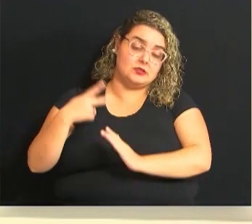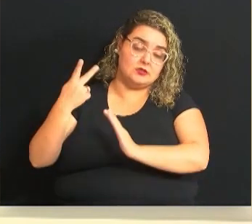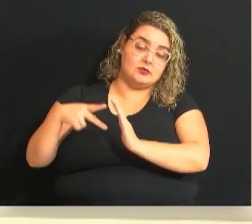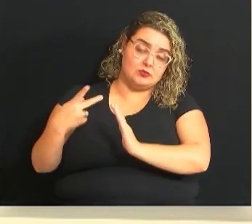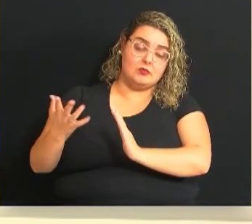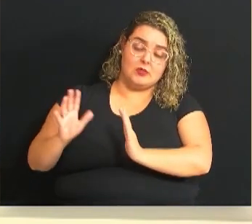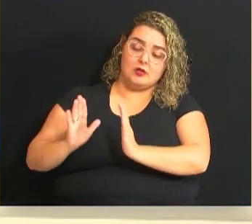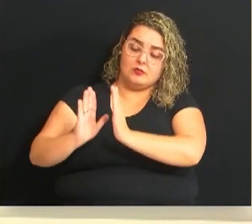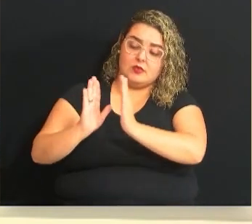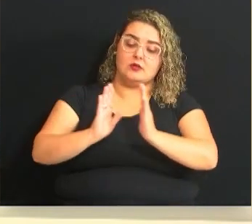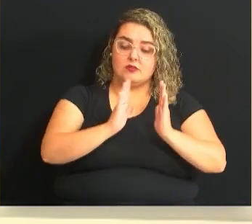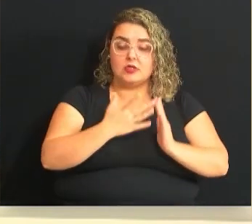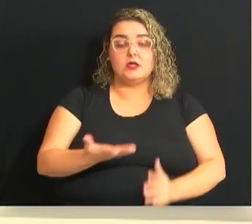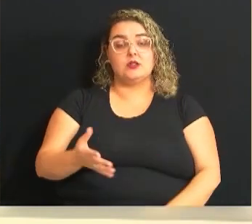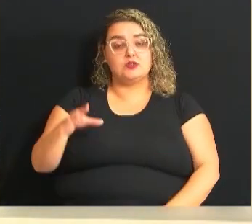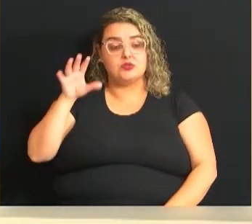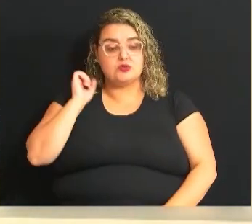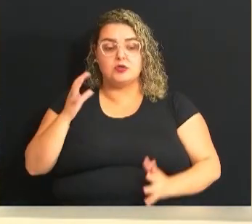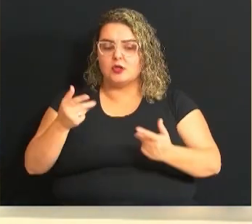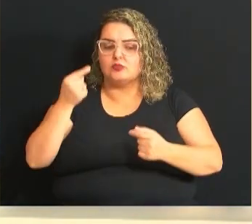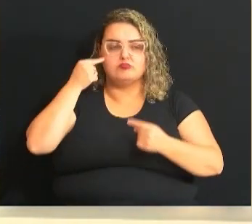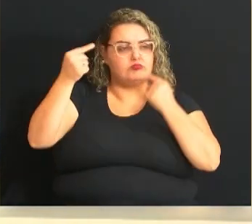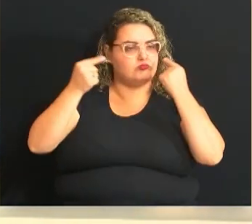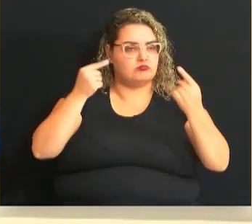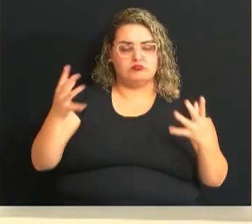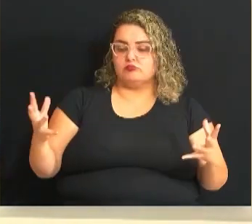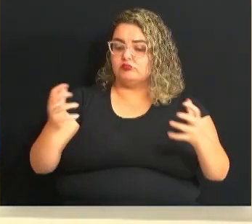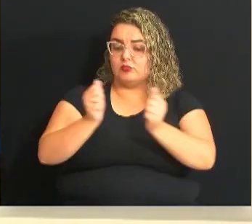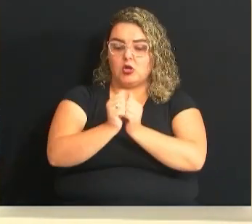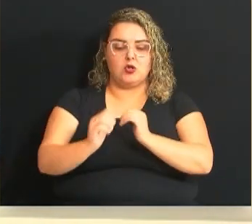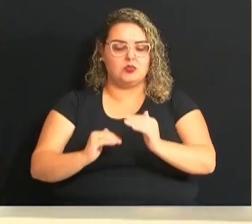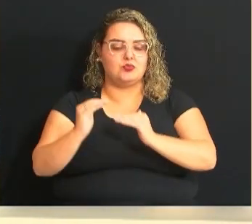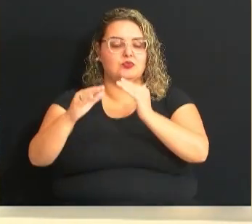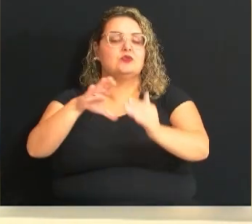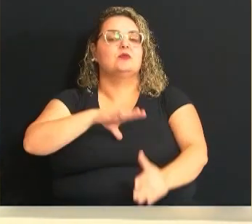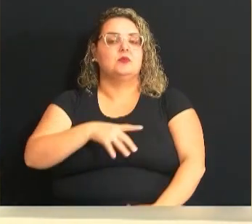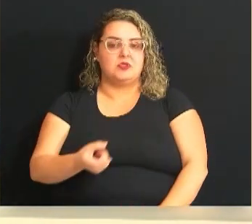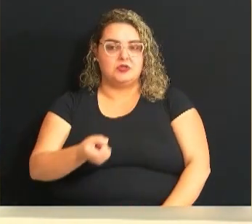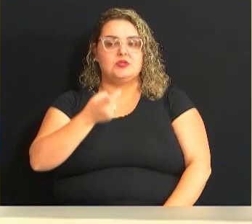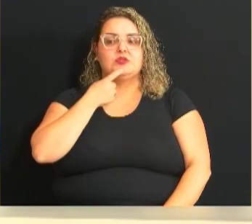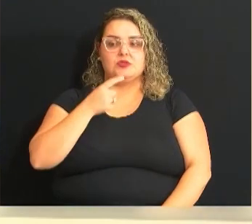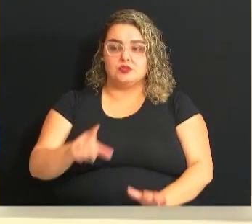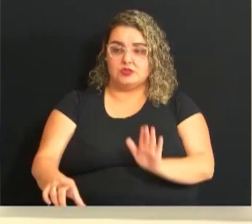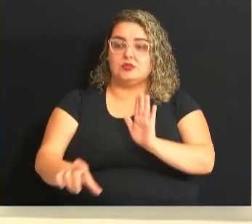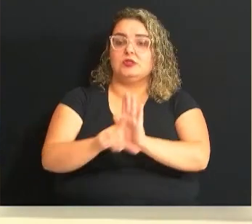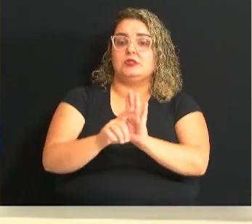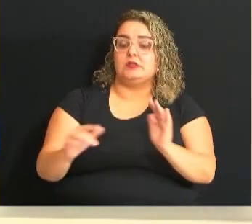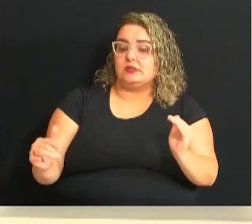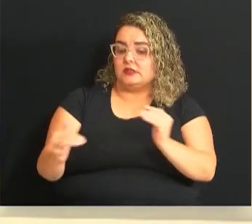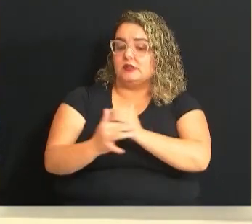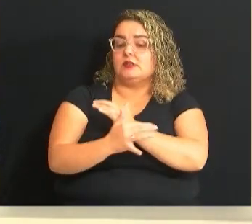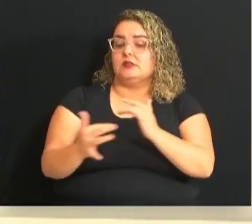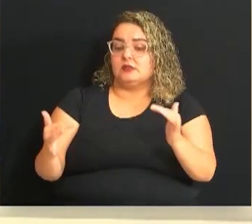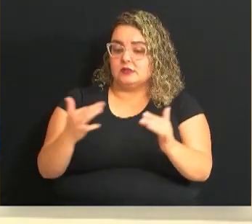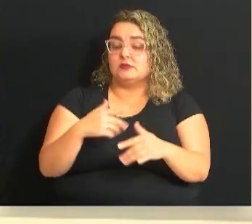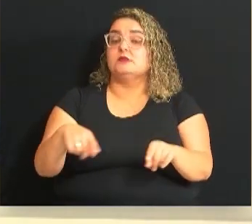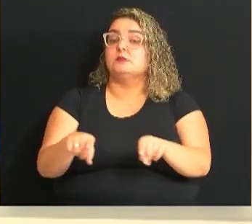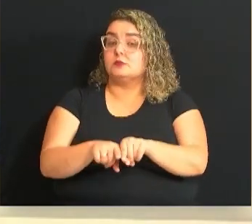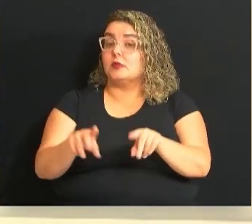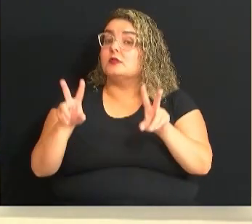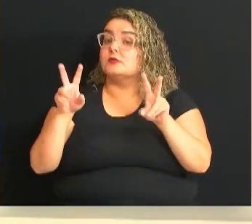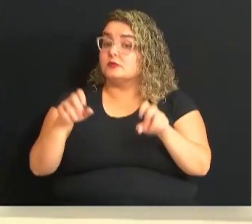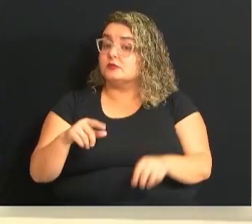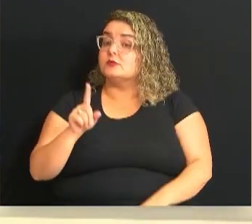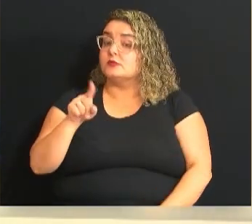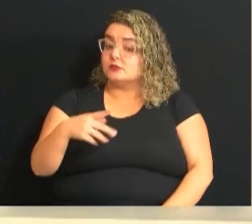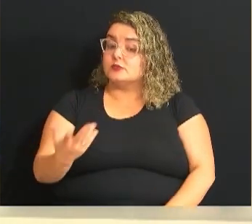juntar todas elas no sentido de trazer o desenvolvimento para Campinas. Na questão da legislação urbana, também é um tema que vem de